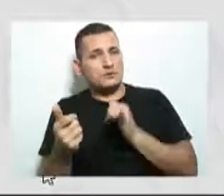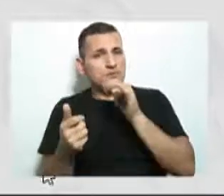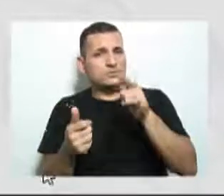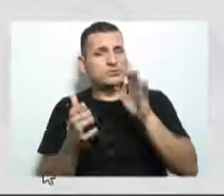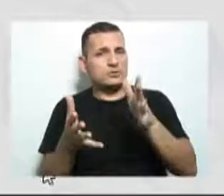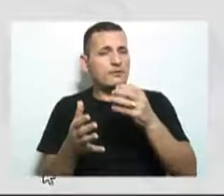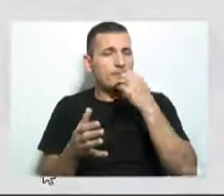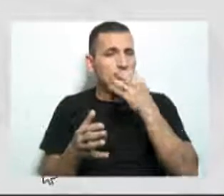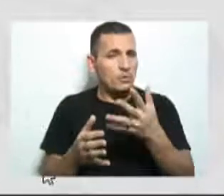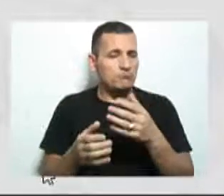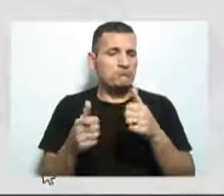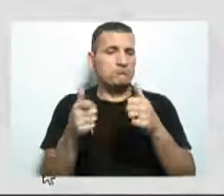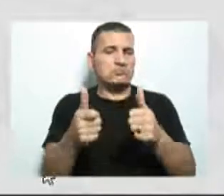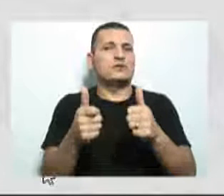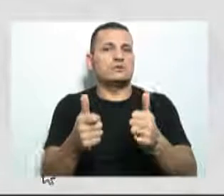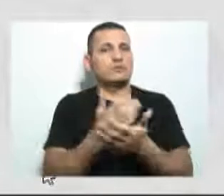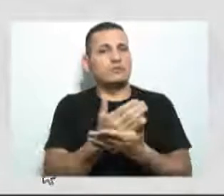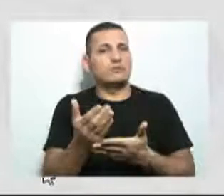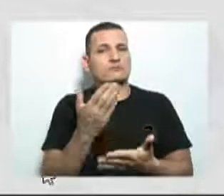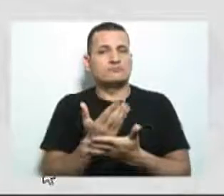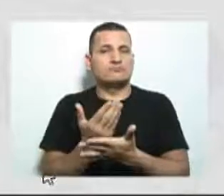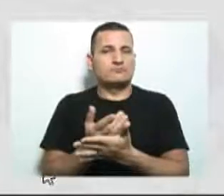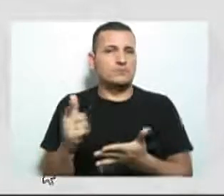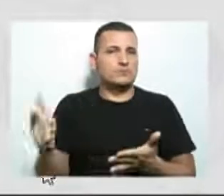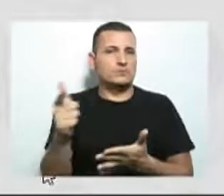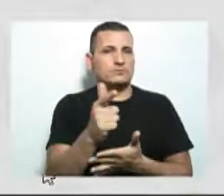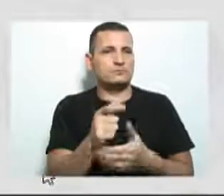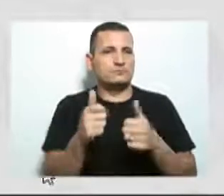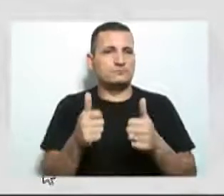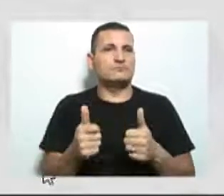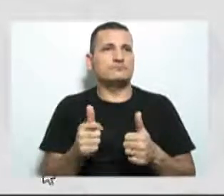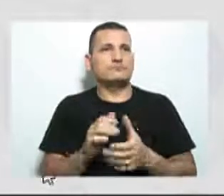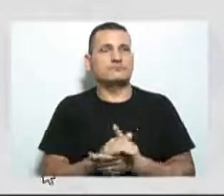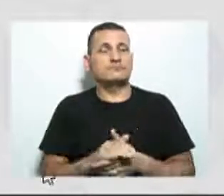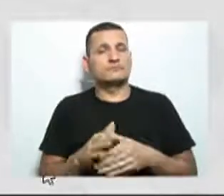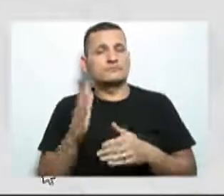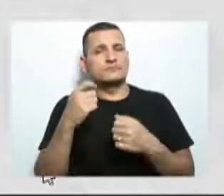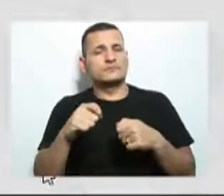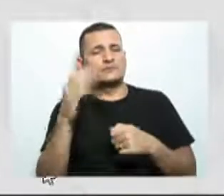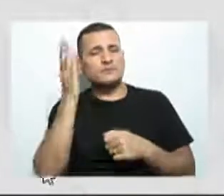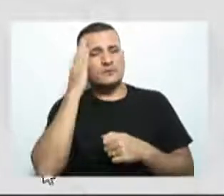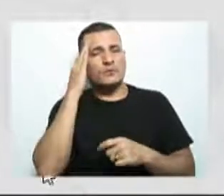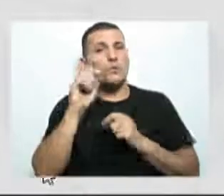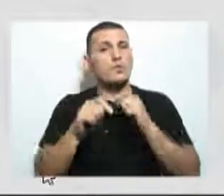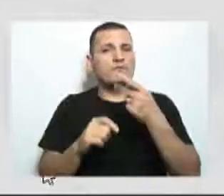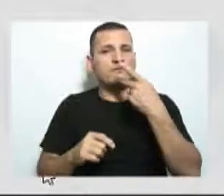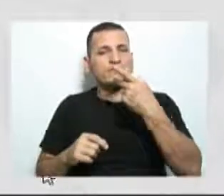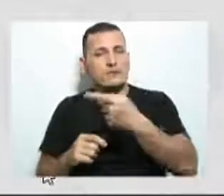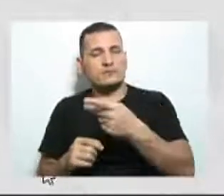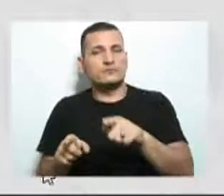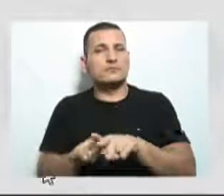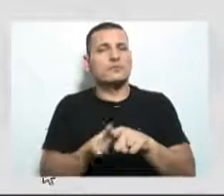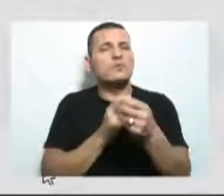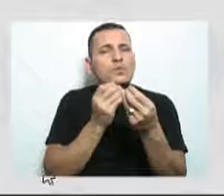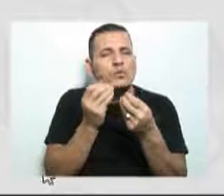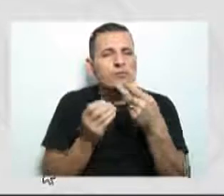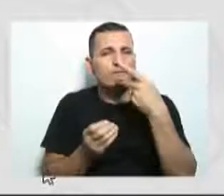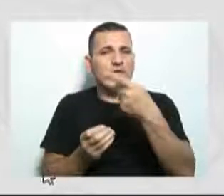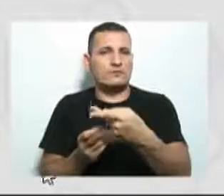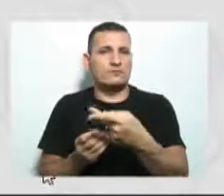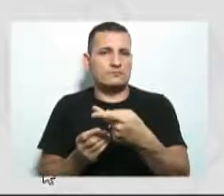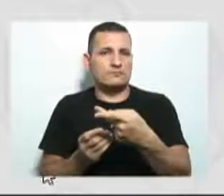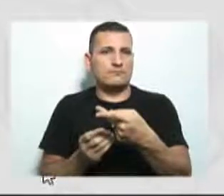bom nisso daí, beleza, começa a estudar outras, tá bom? Saiba o que vai dizer. E como dizer? Qual